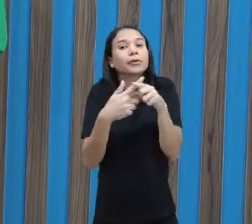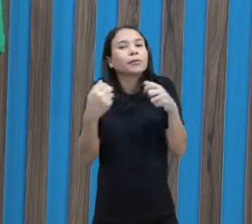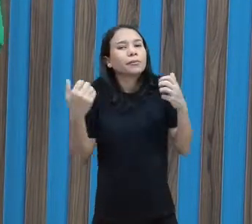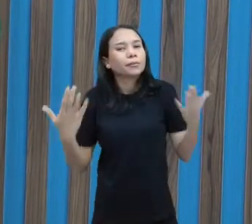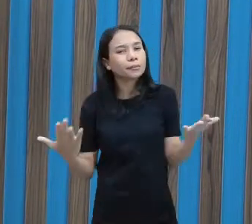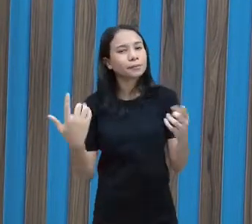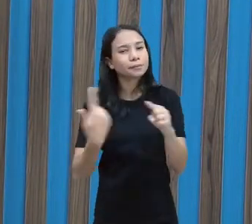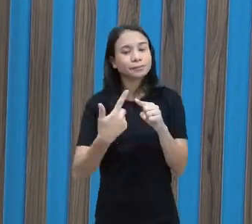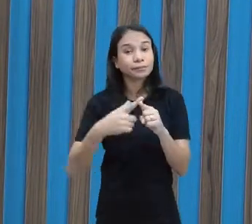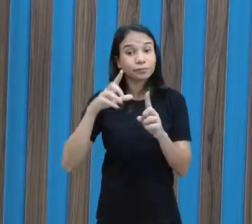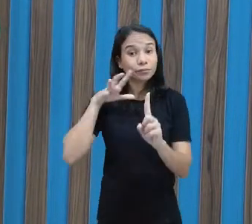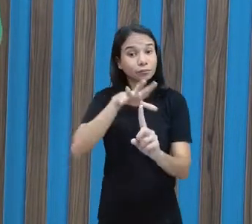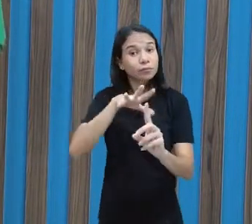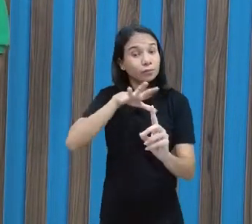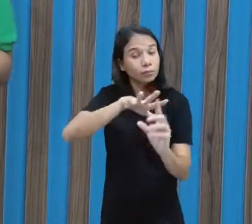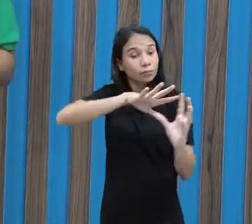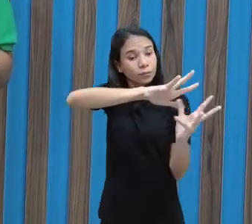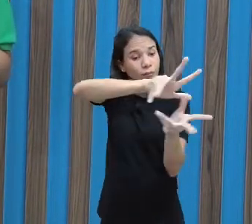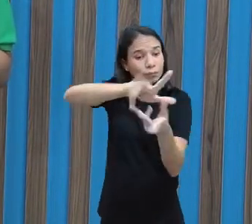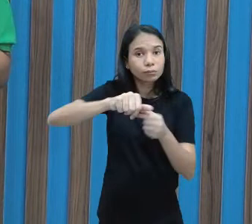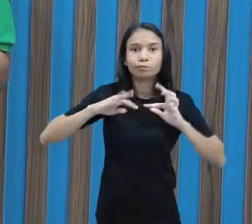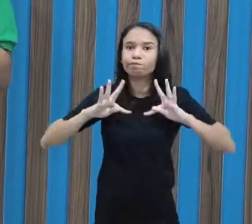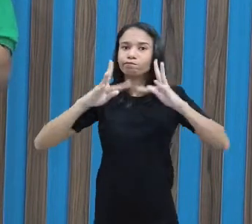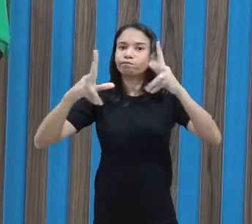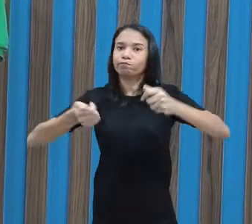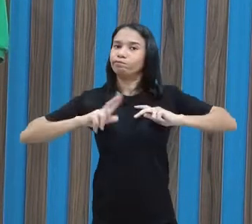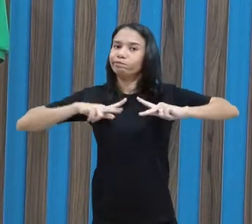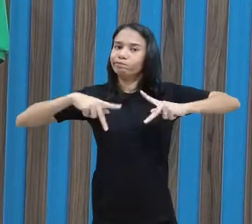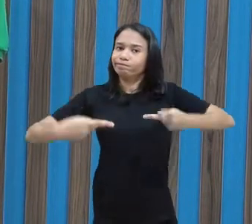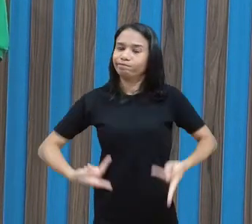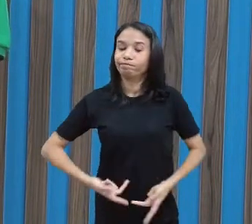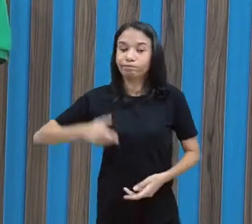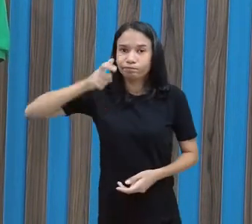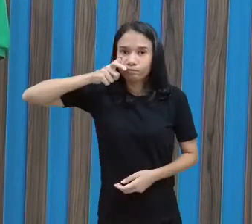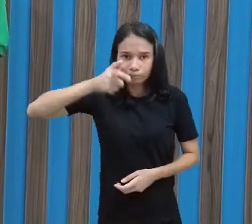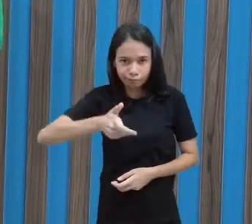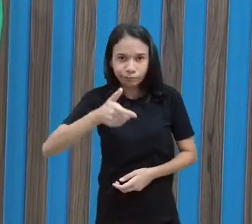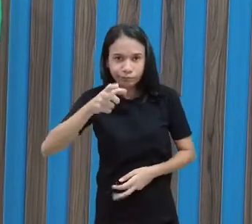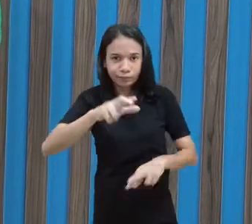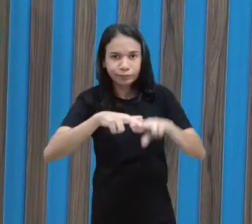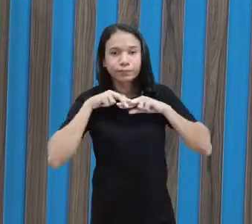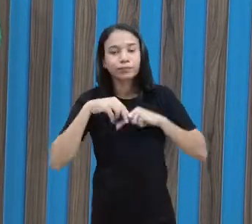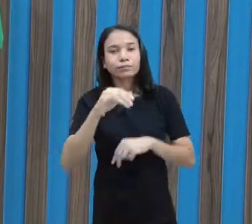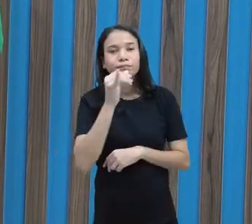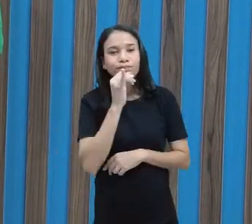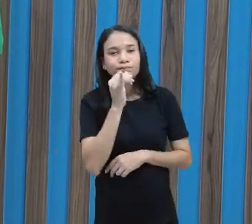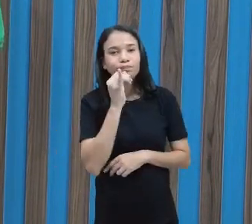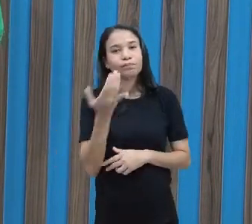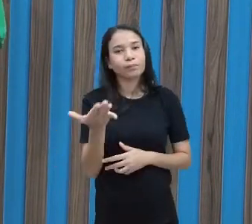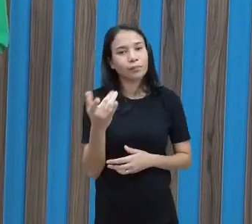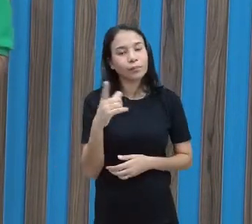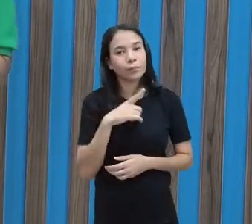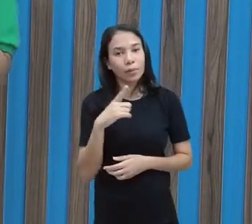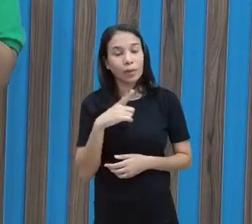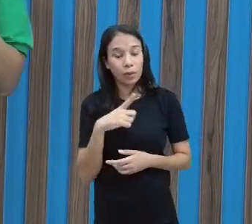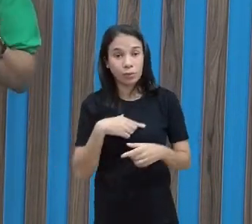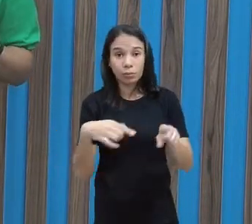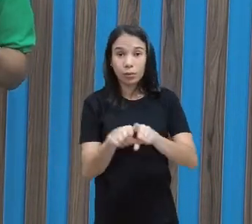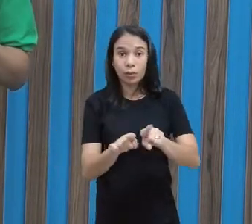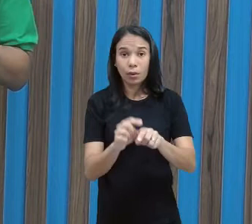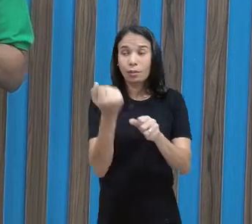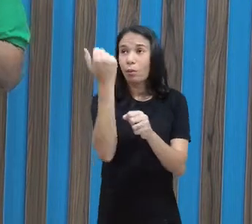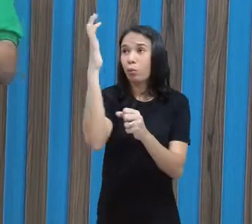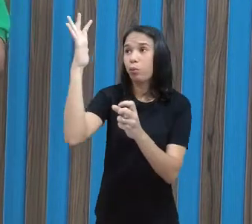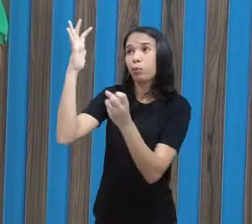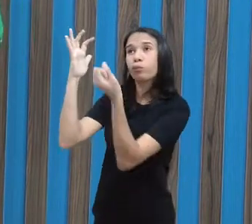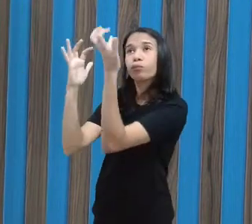tem questões que estão relacionadas que é de interesse global, como por exemplo a questão ambiental,